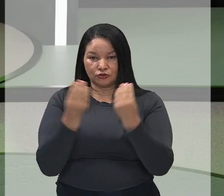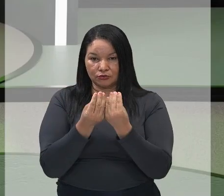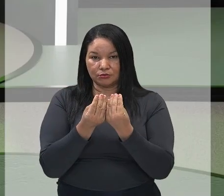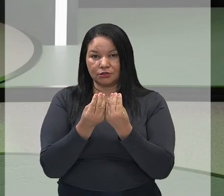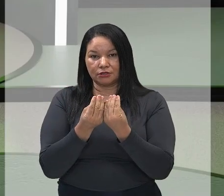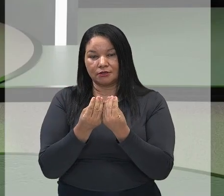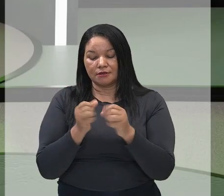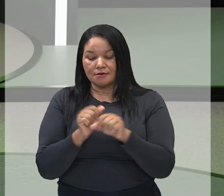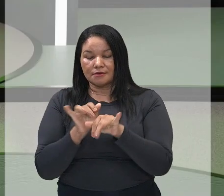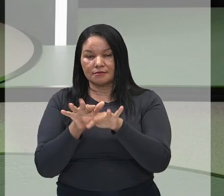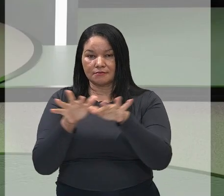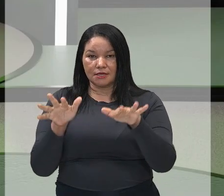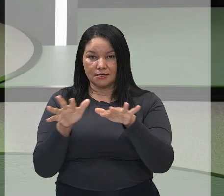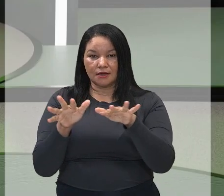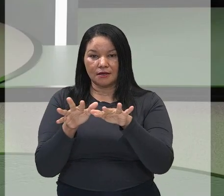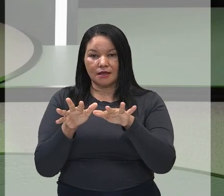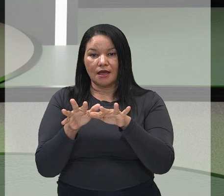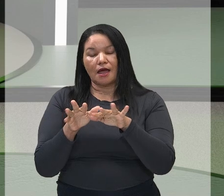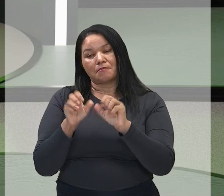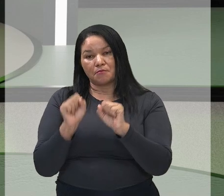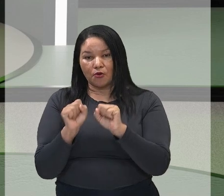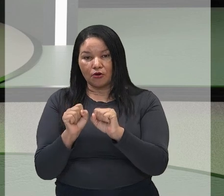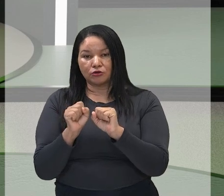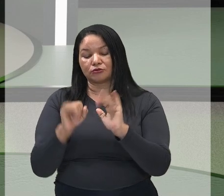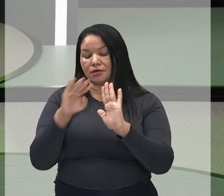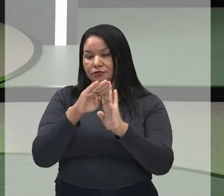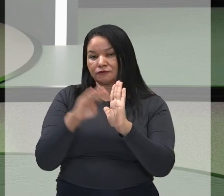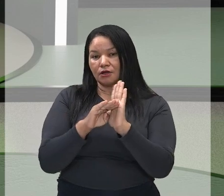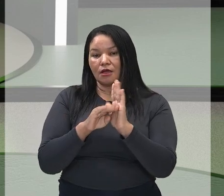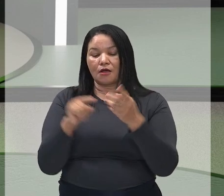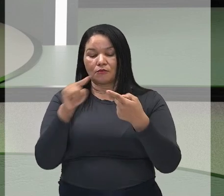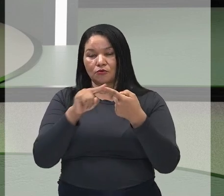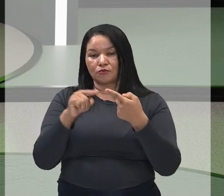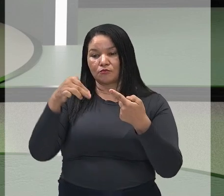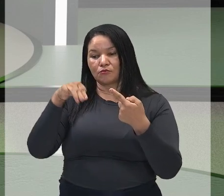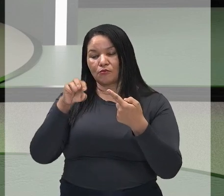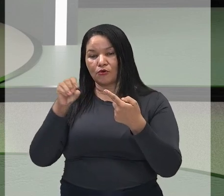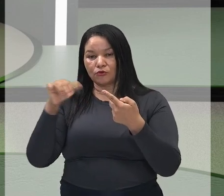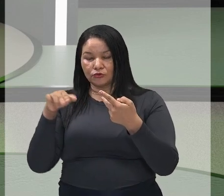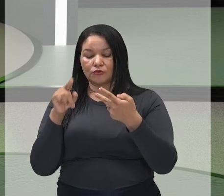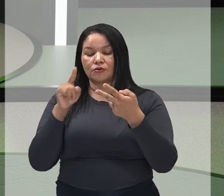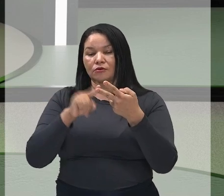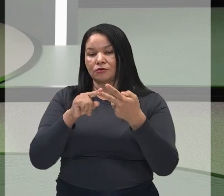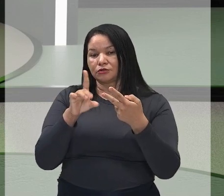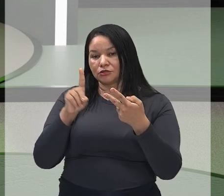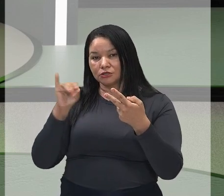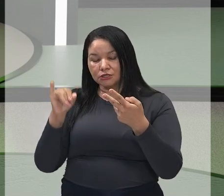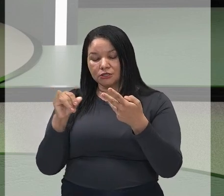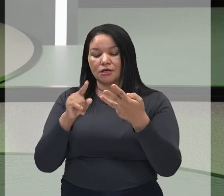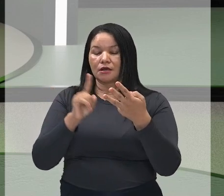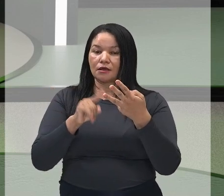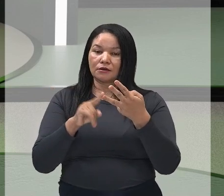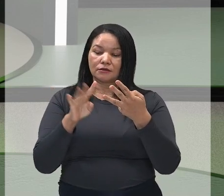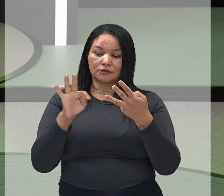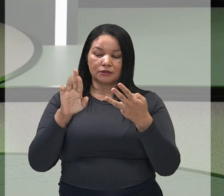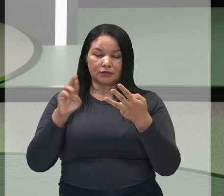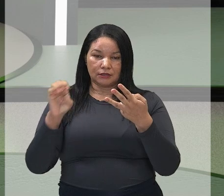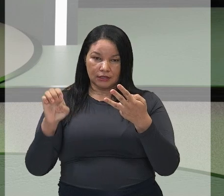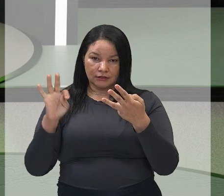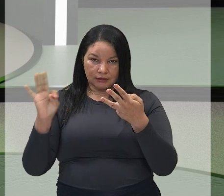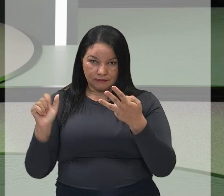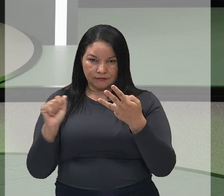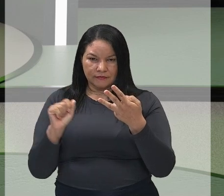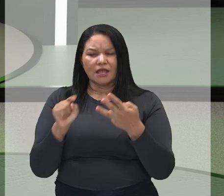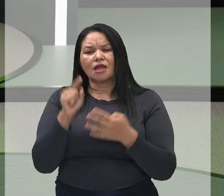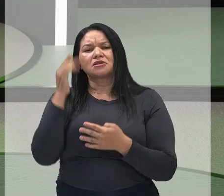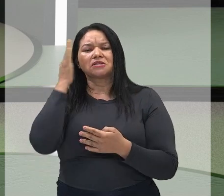pode liberar, ela vai ser classificada como monobase, como dibase, como tribase ou tetrabase. Professor, como que eu